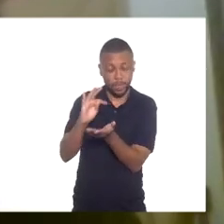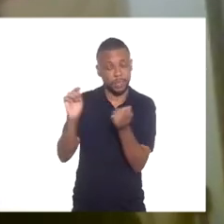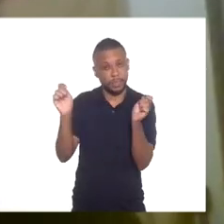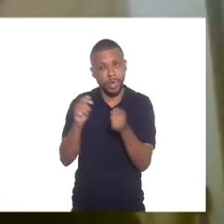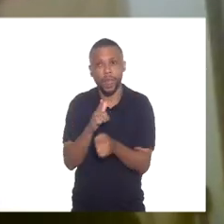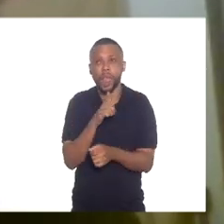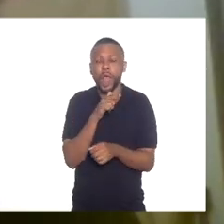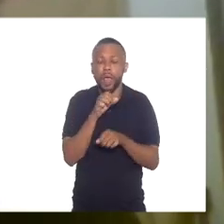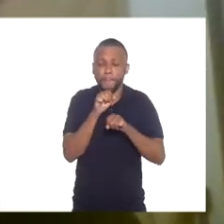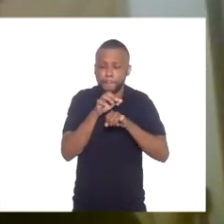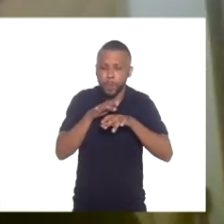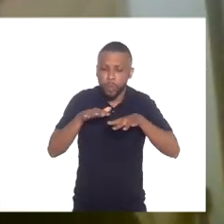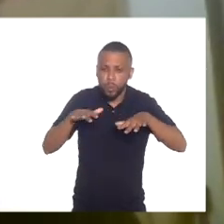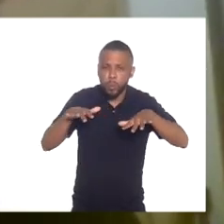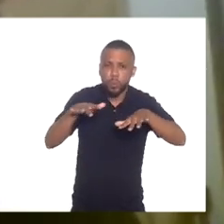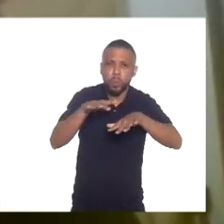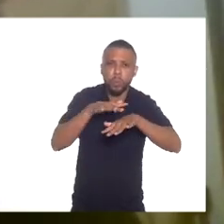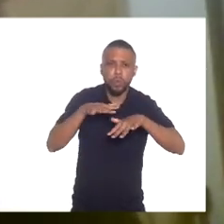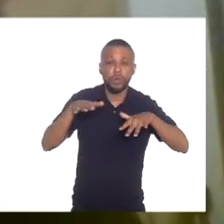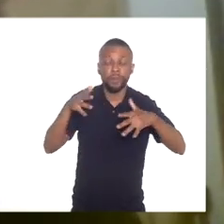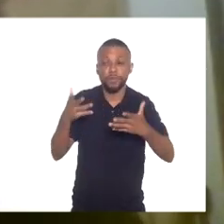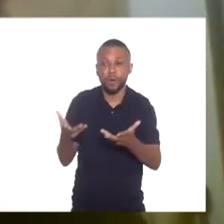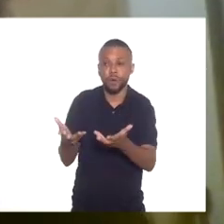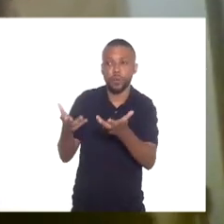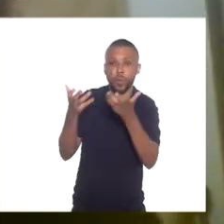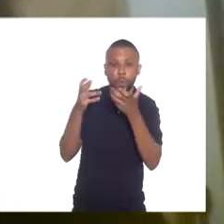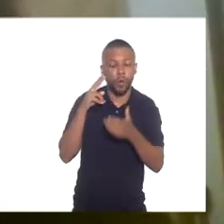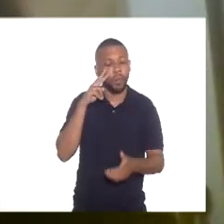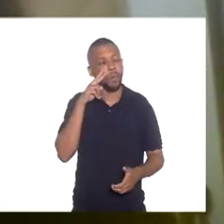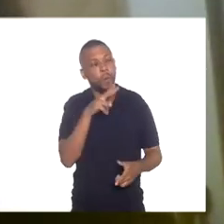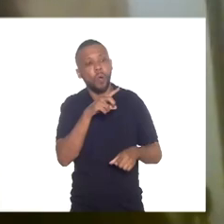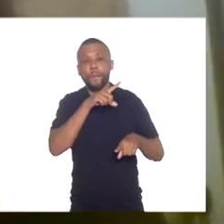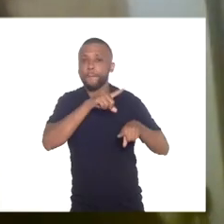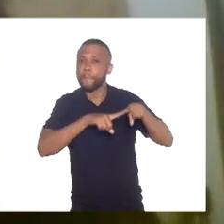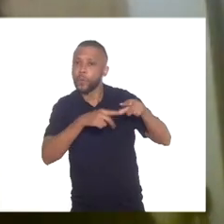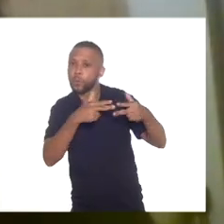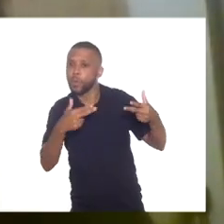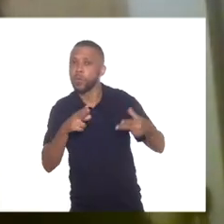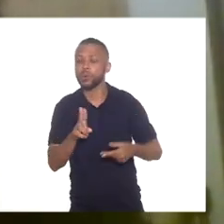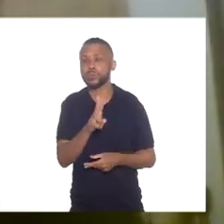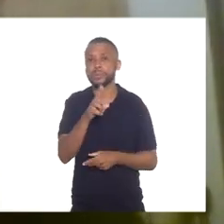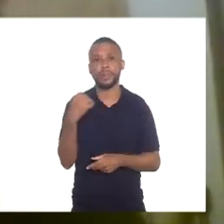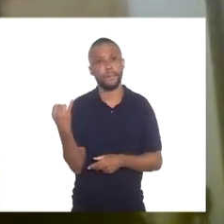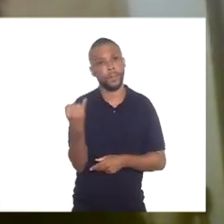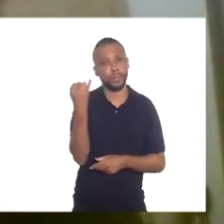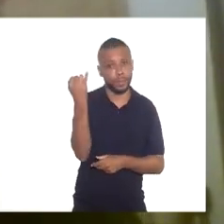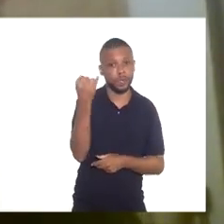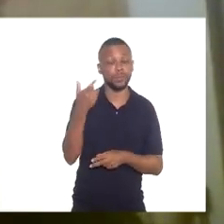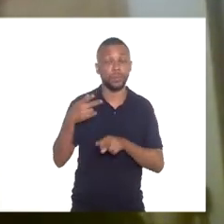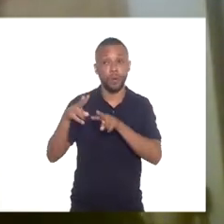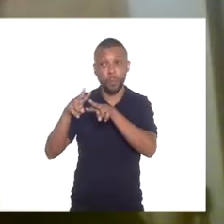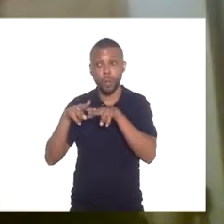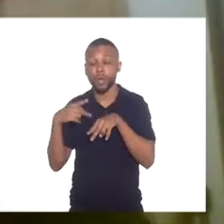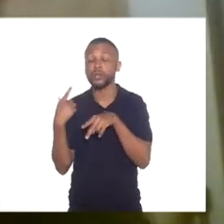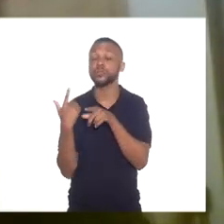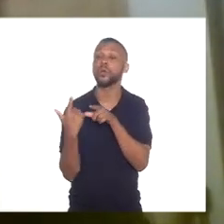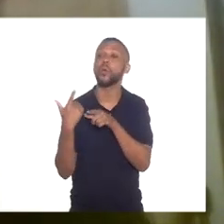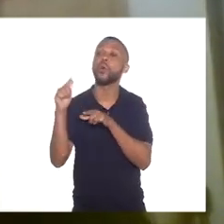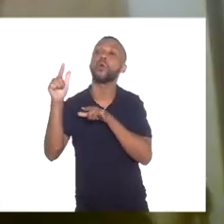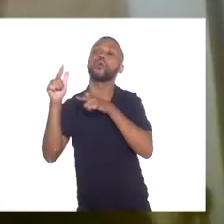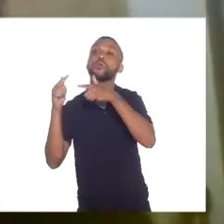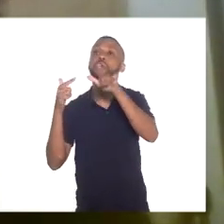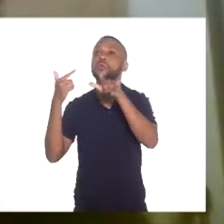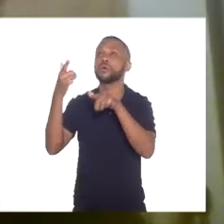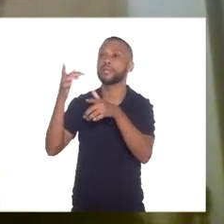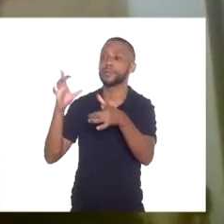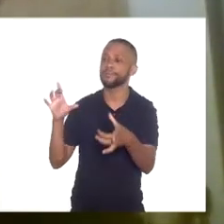chineses na minha visita como um equipamento de grande utilidade, em detrimento de outros